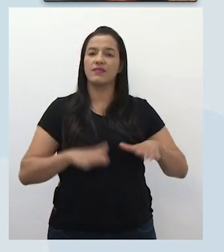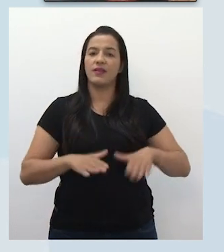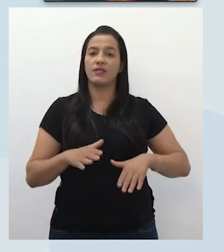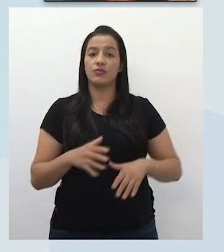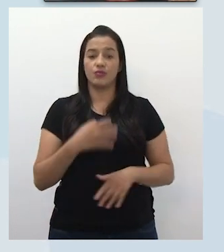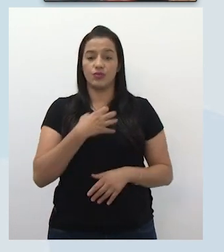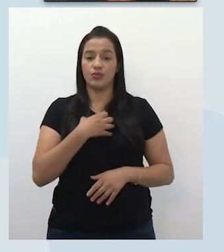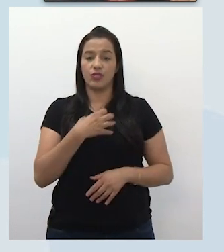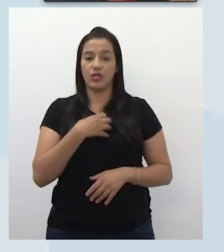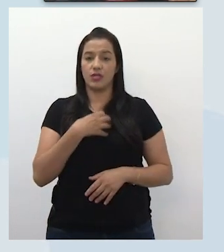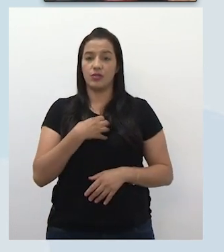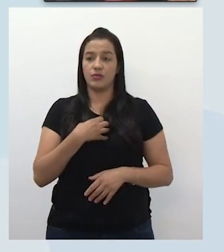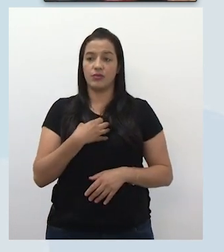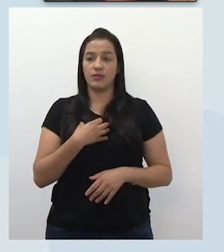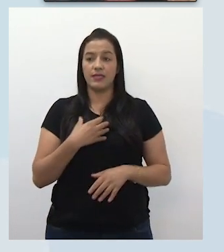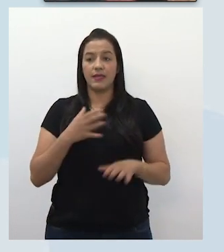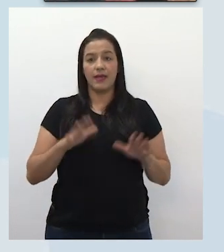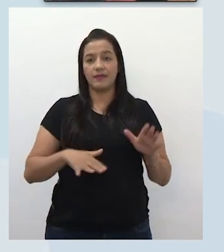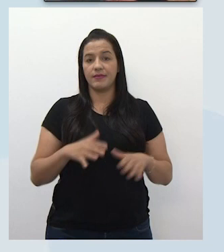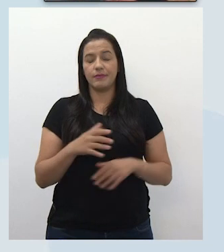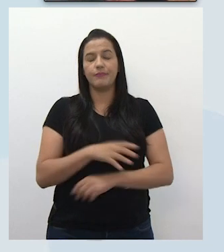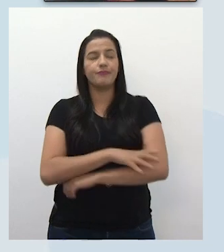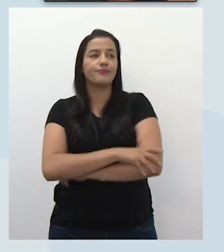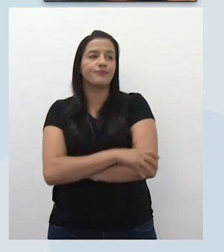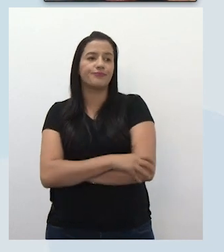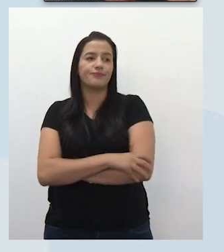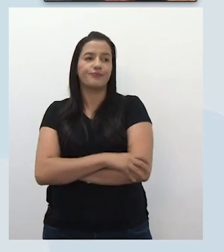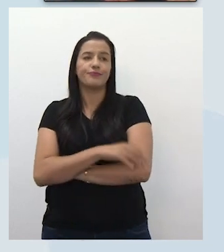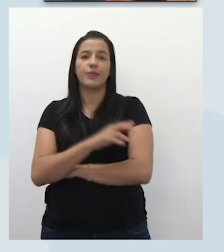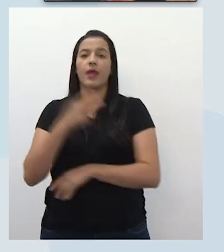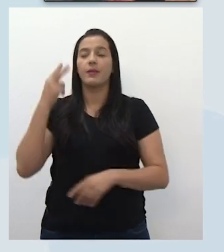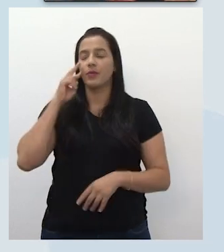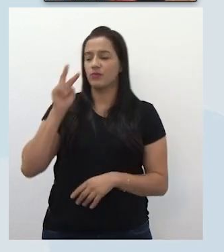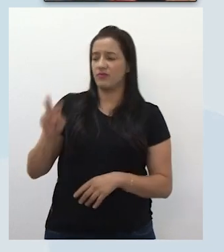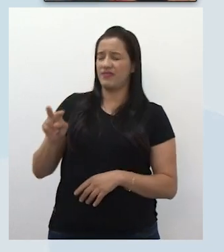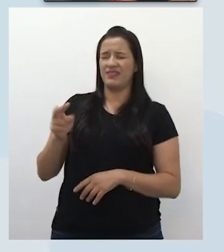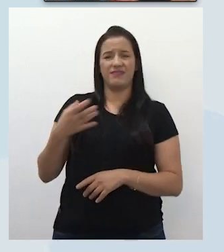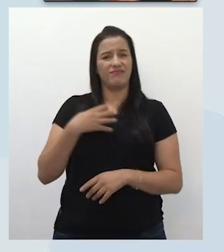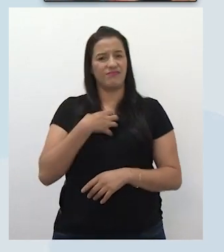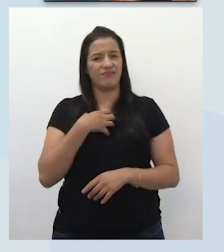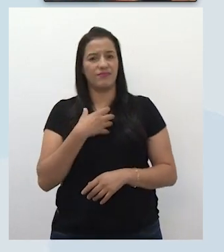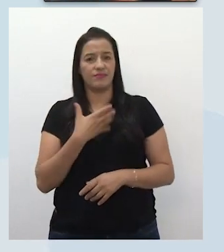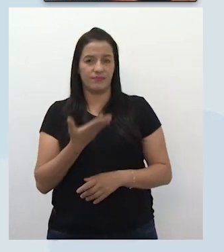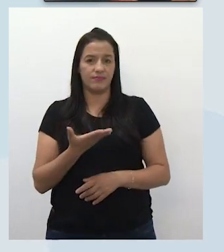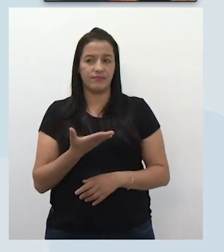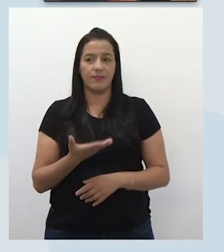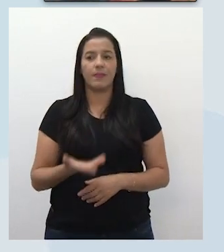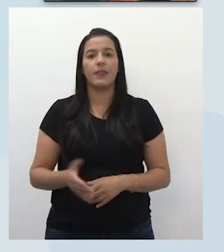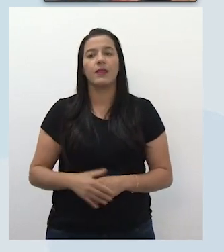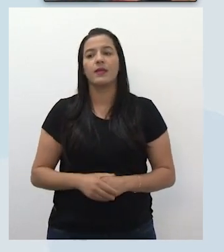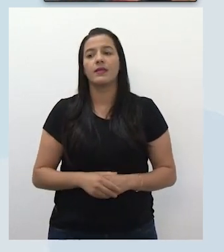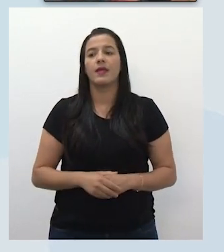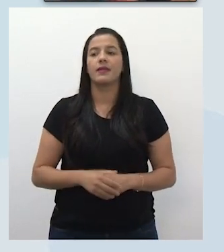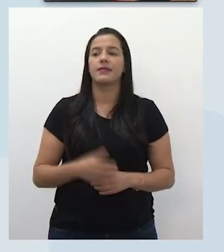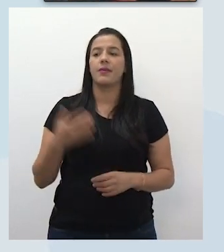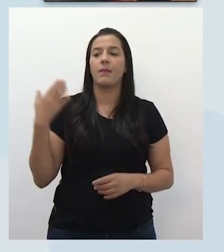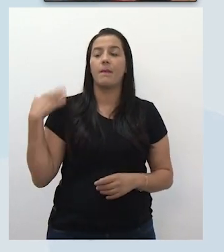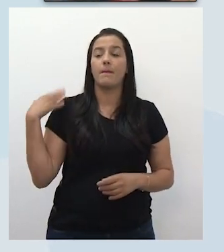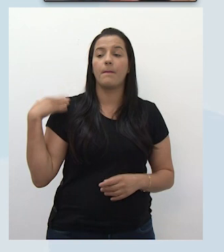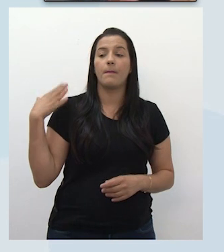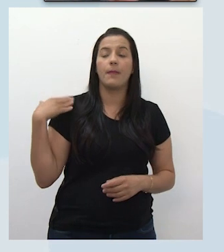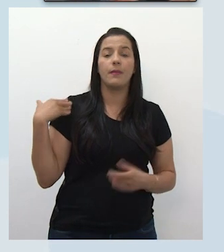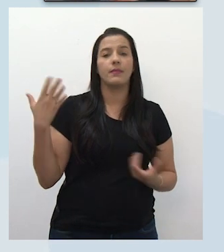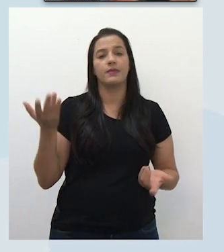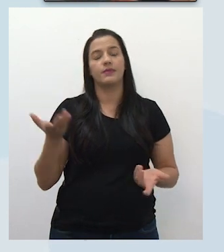que a gente adota sem querer, né, acabam inspirando no sujeito. Uma mão no ombro, né, isso quando